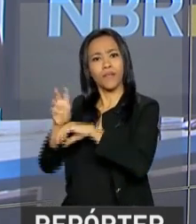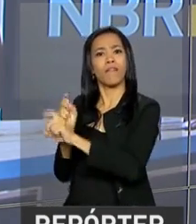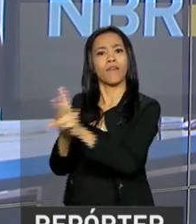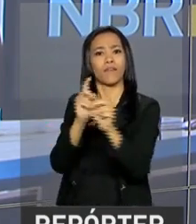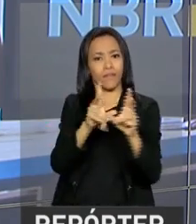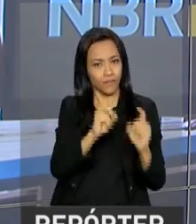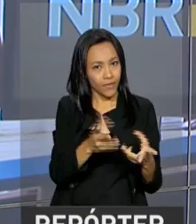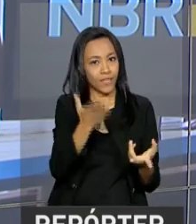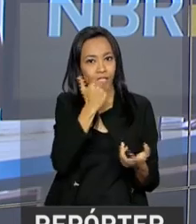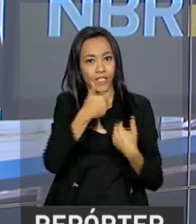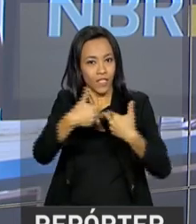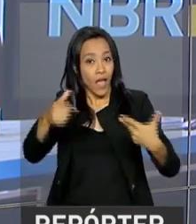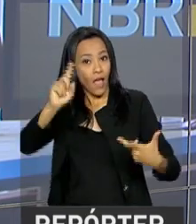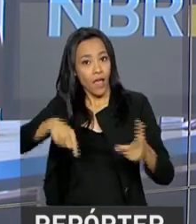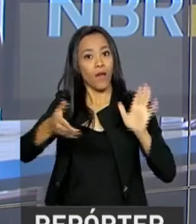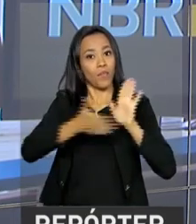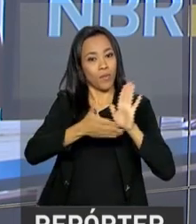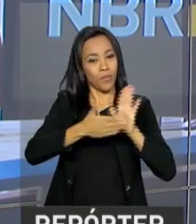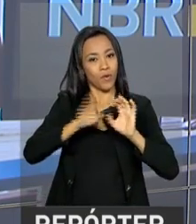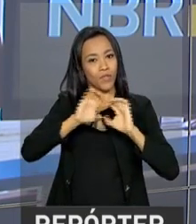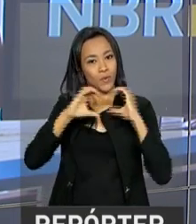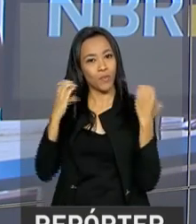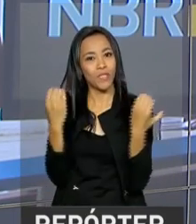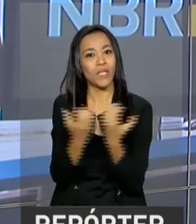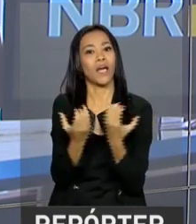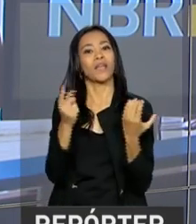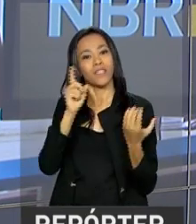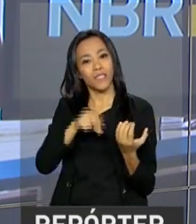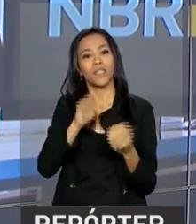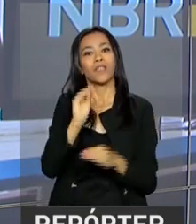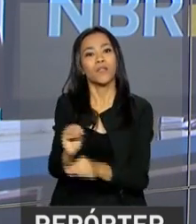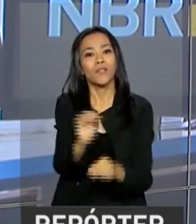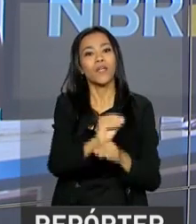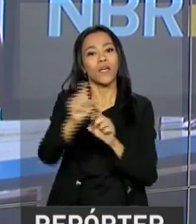alimentos. Essa é a proposta das comunidades que sustentam a